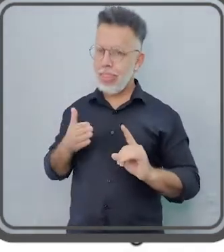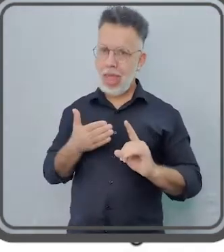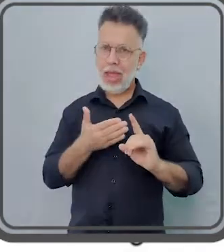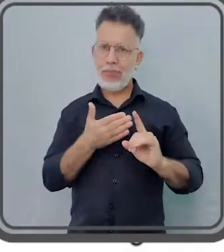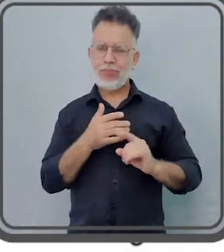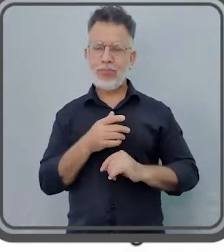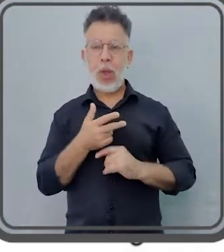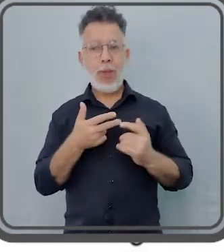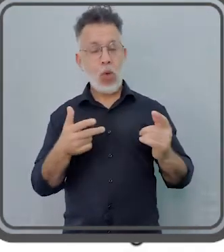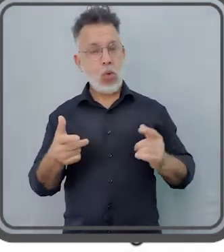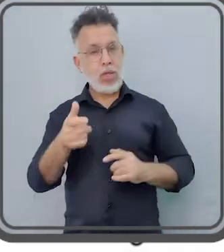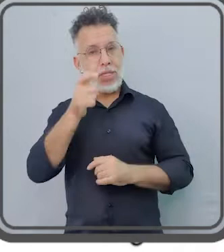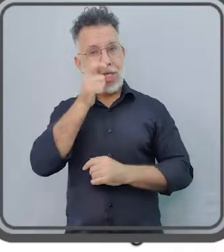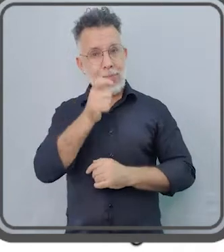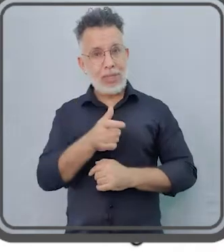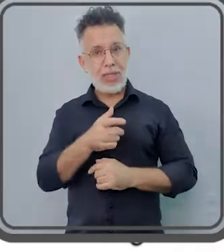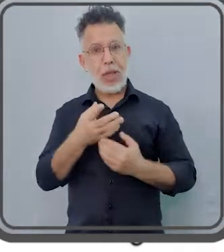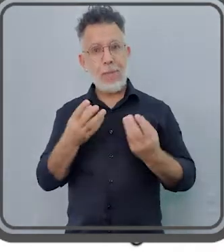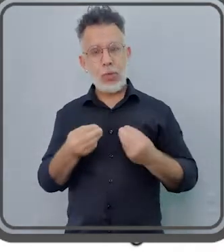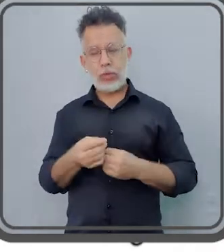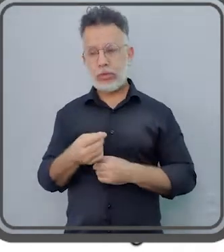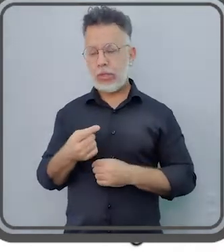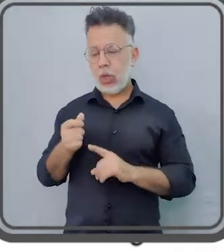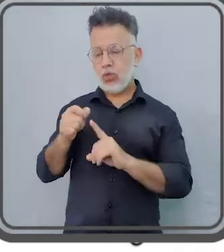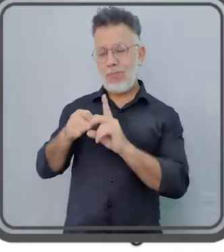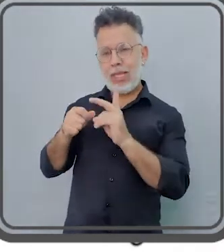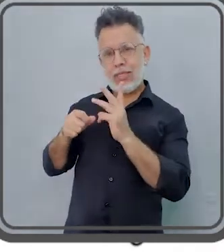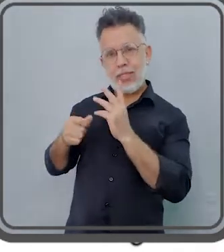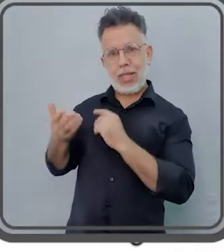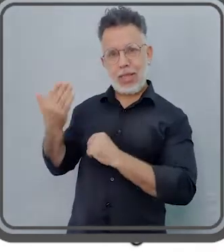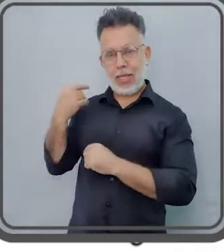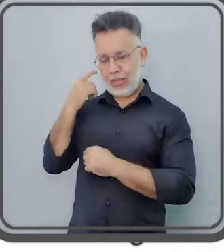muita atenção uns meses atrás foi o fato de a gente ter